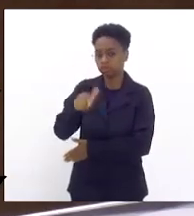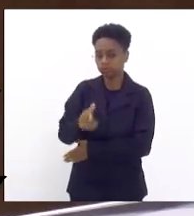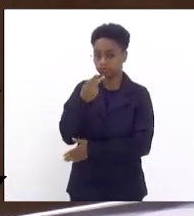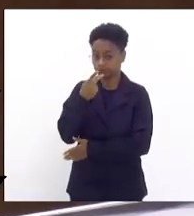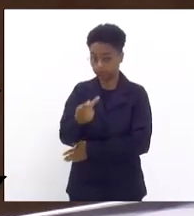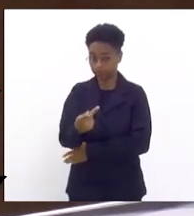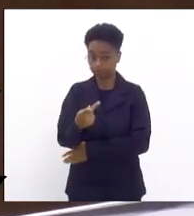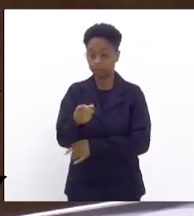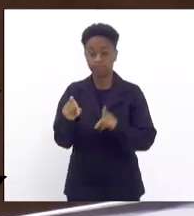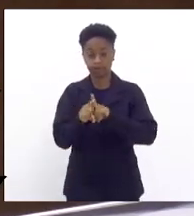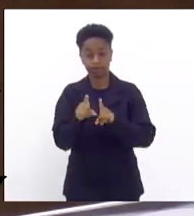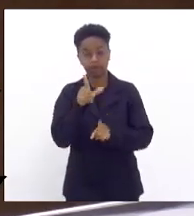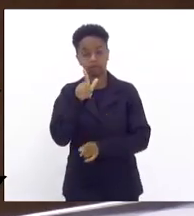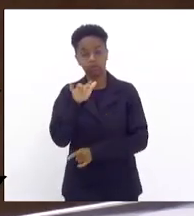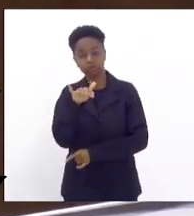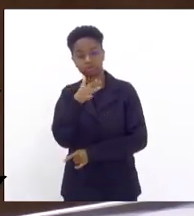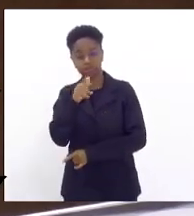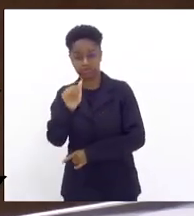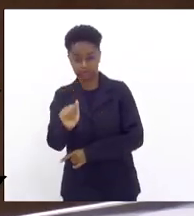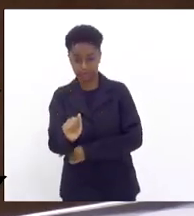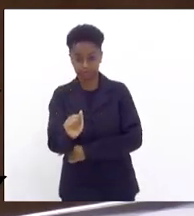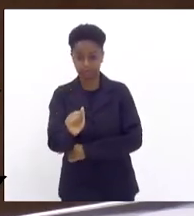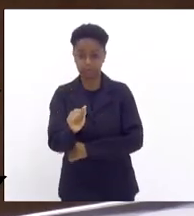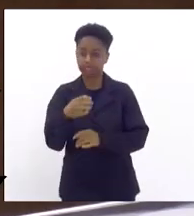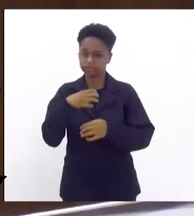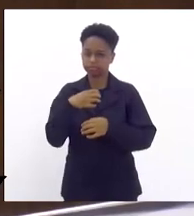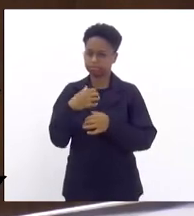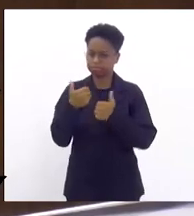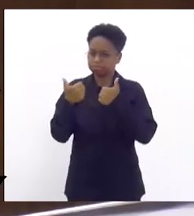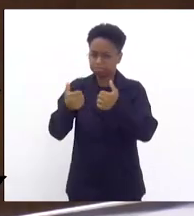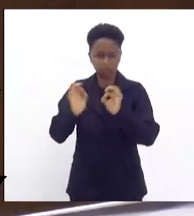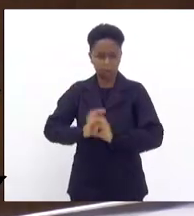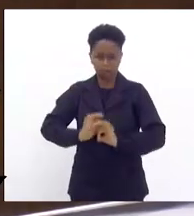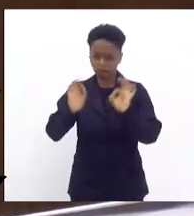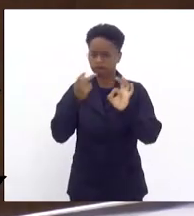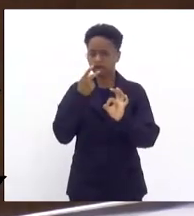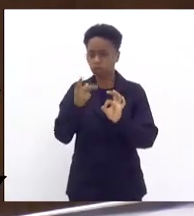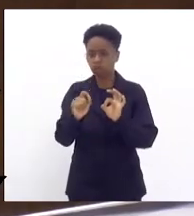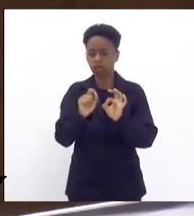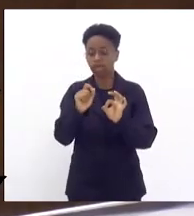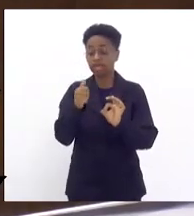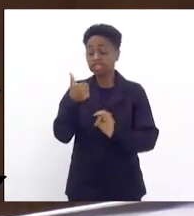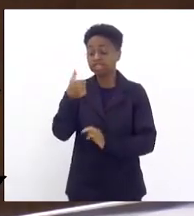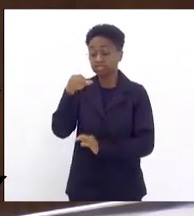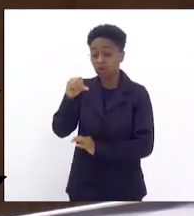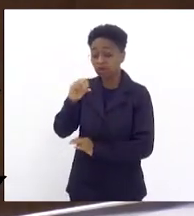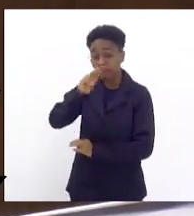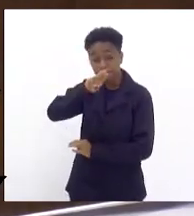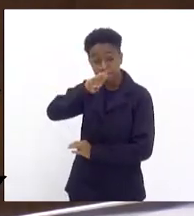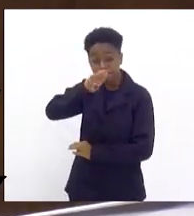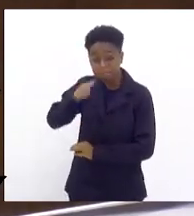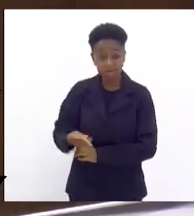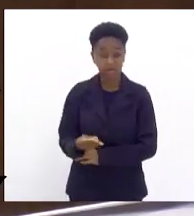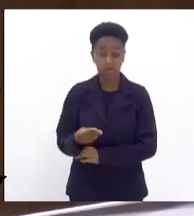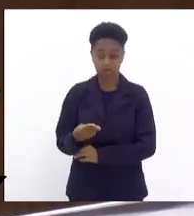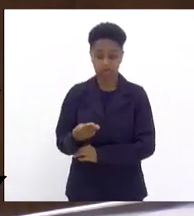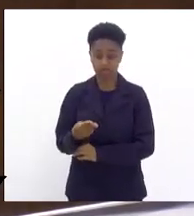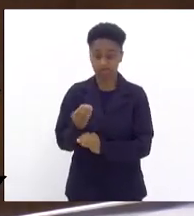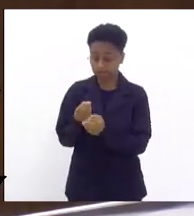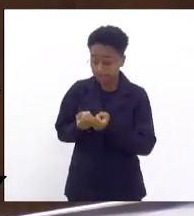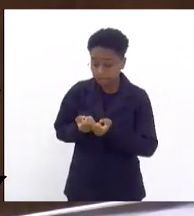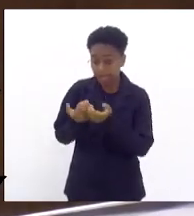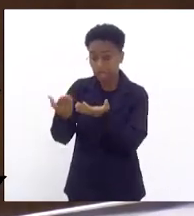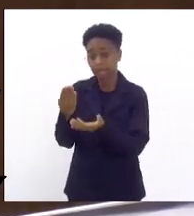audiência, e a deputada Lucinha foi muito, muito feliz. 19 bilhões que foram entregues